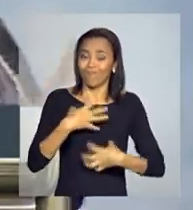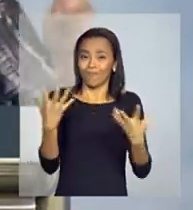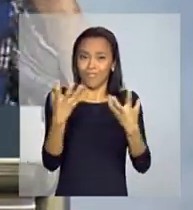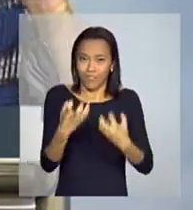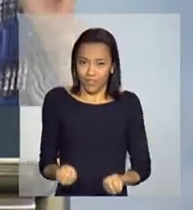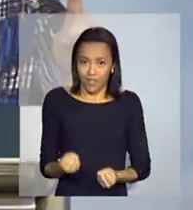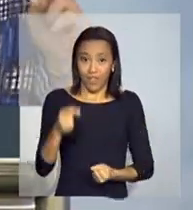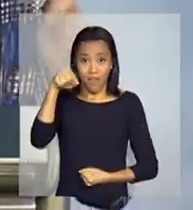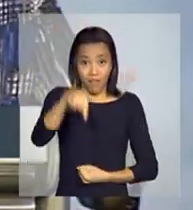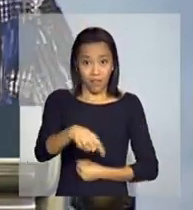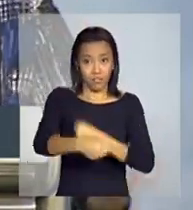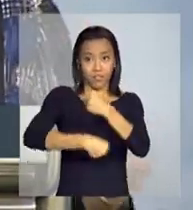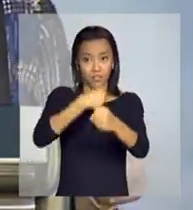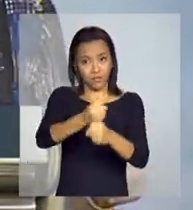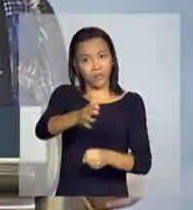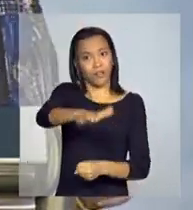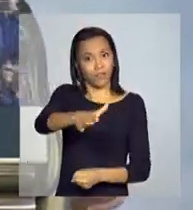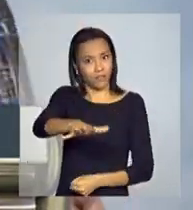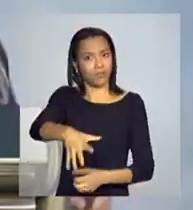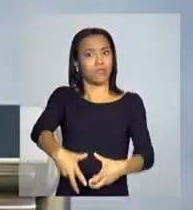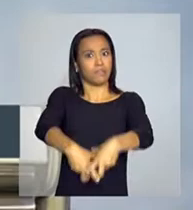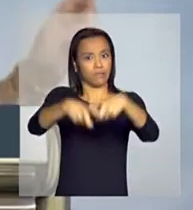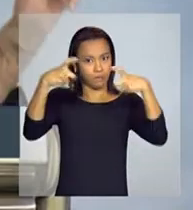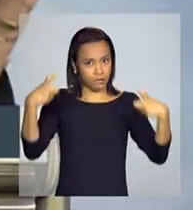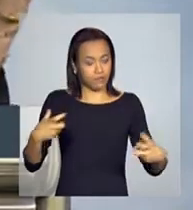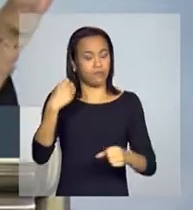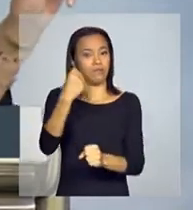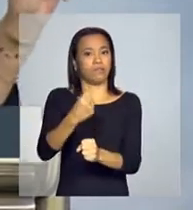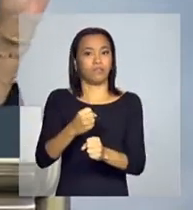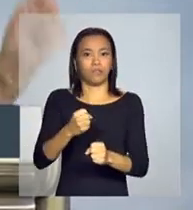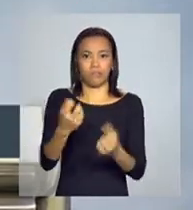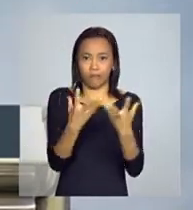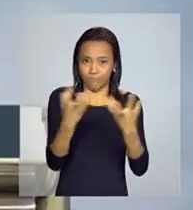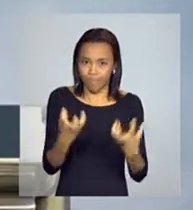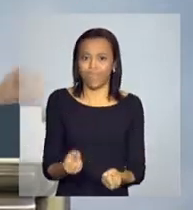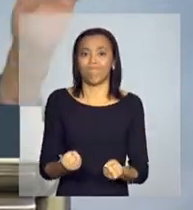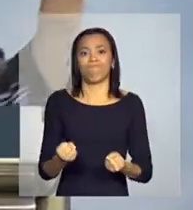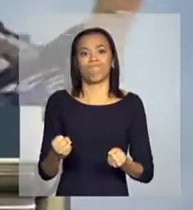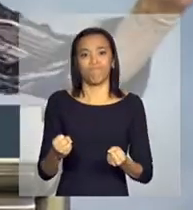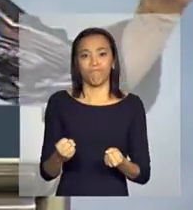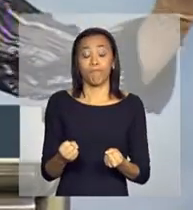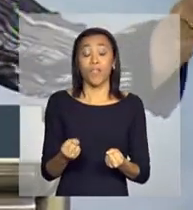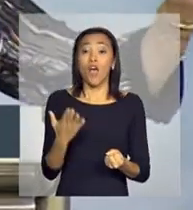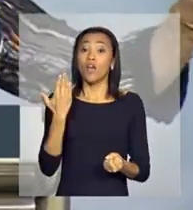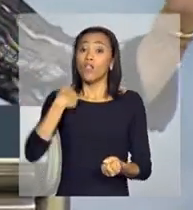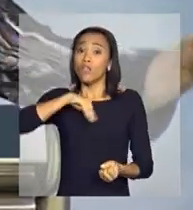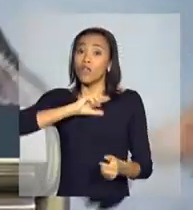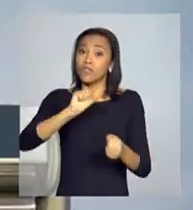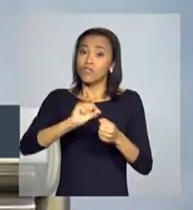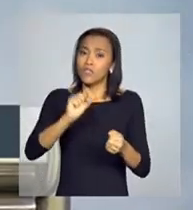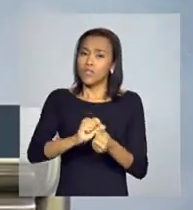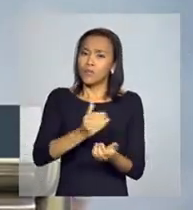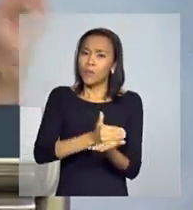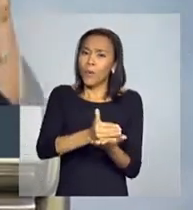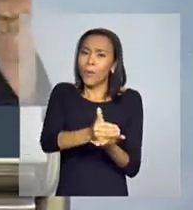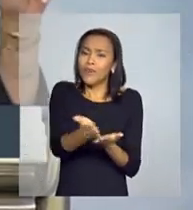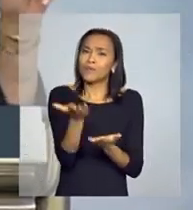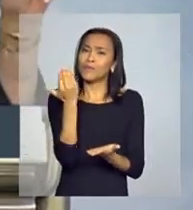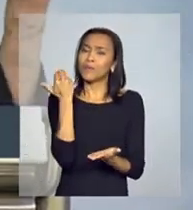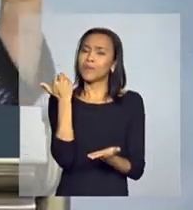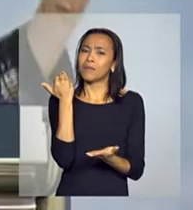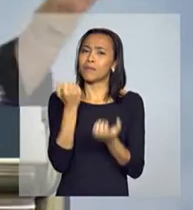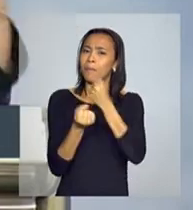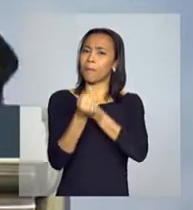Talvez uma das maiores secas. Nós fizemos, logo no início do ano passado, em